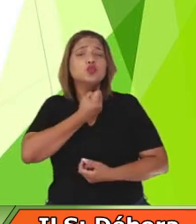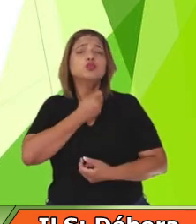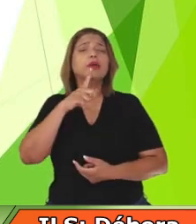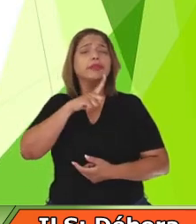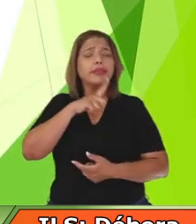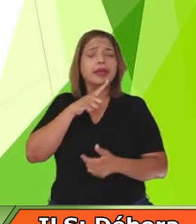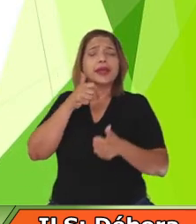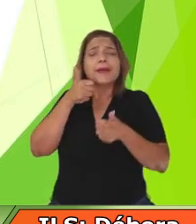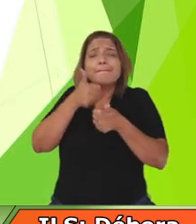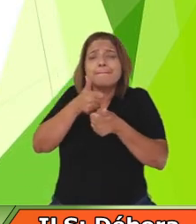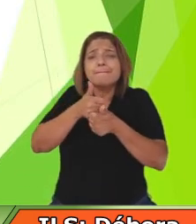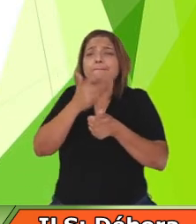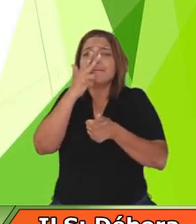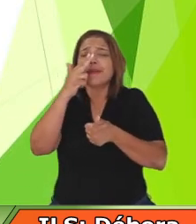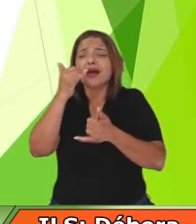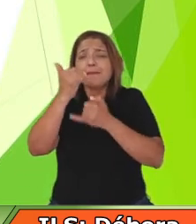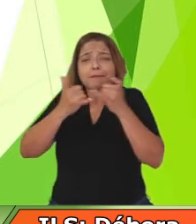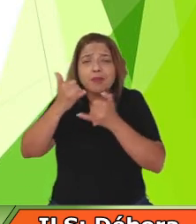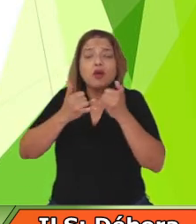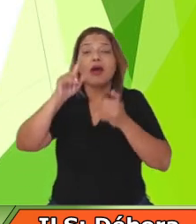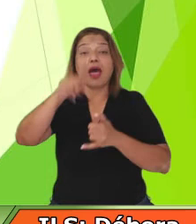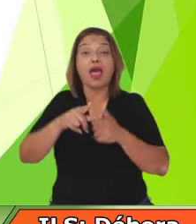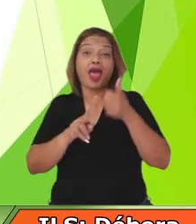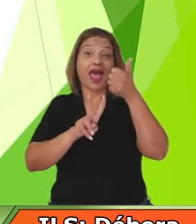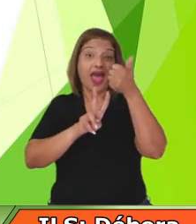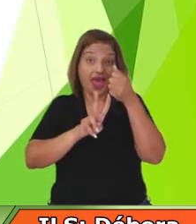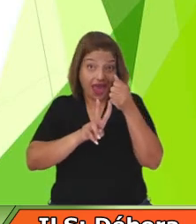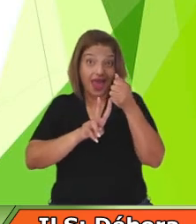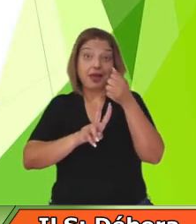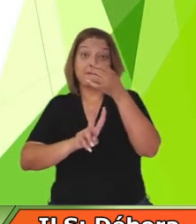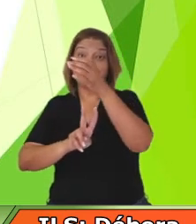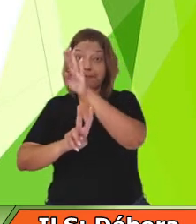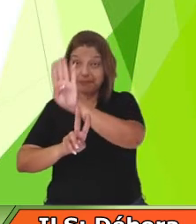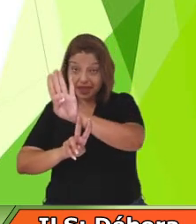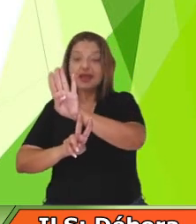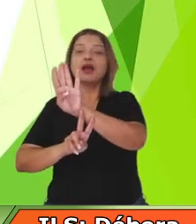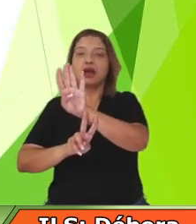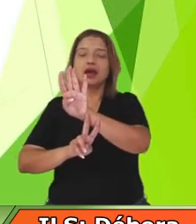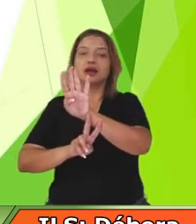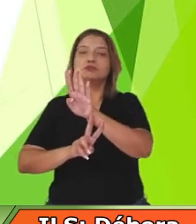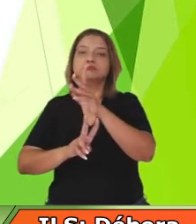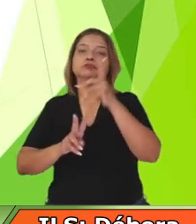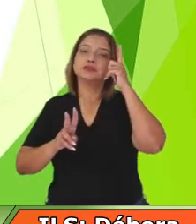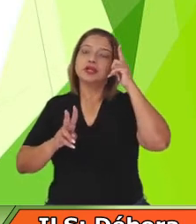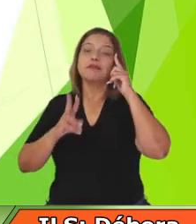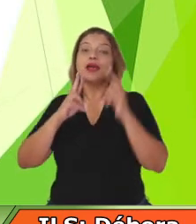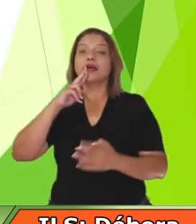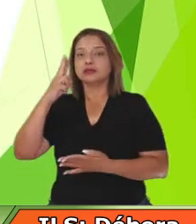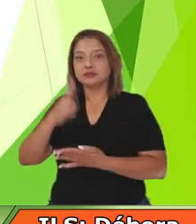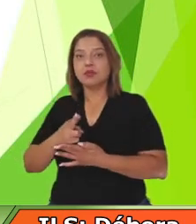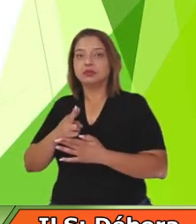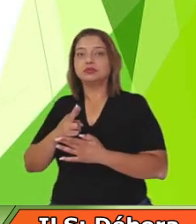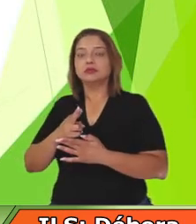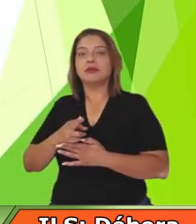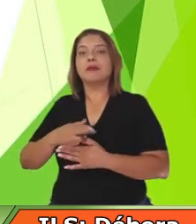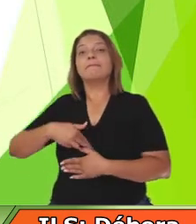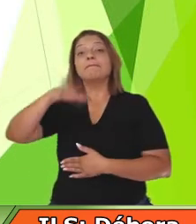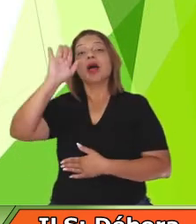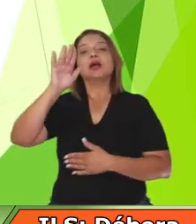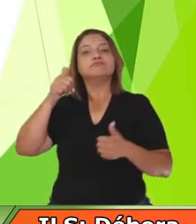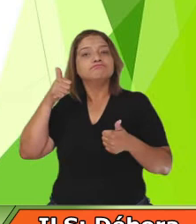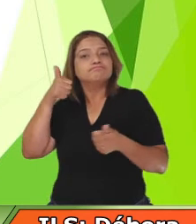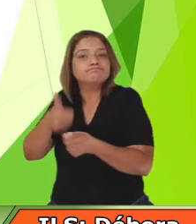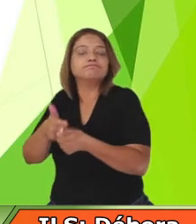e B, melhor será a aproximação. Com essa definição aqui em destaque, A e